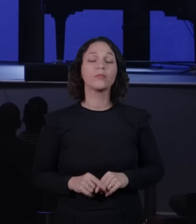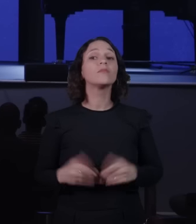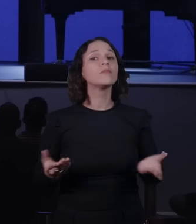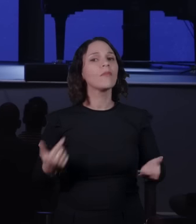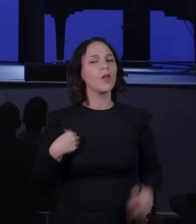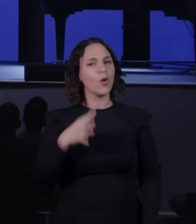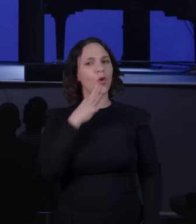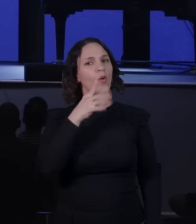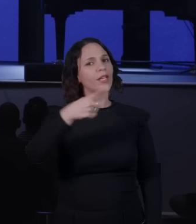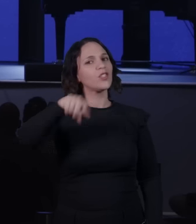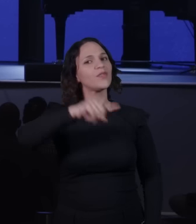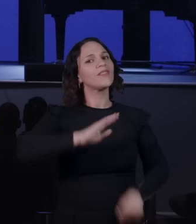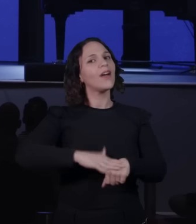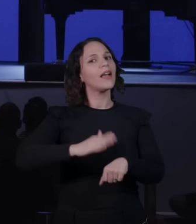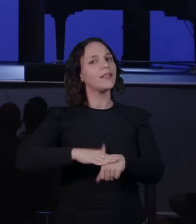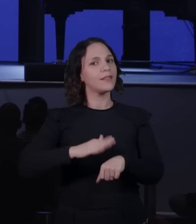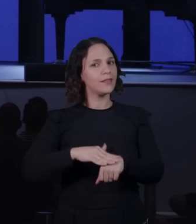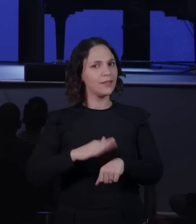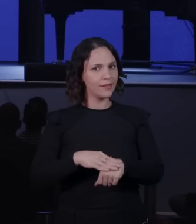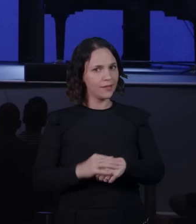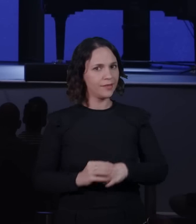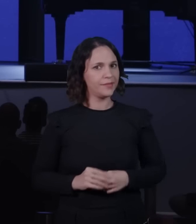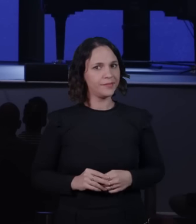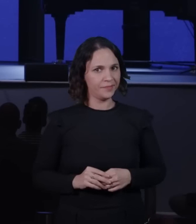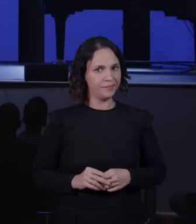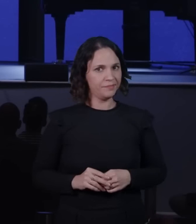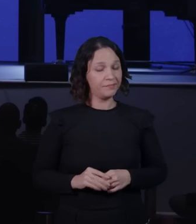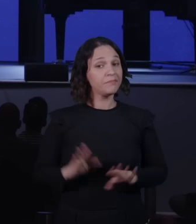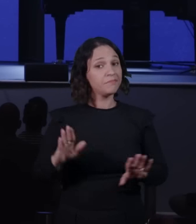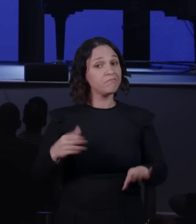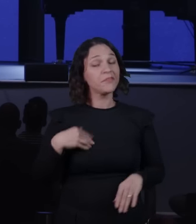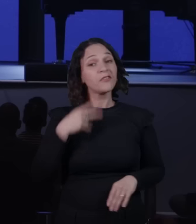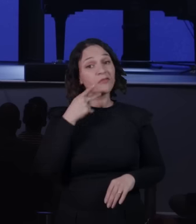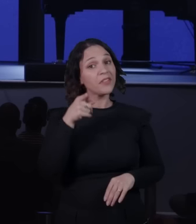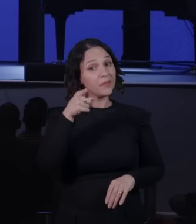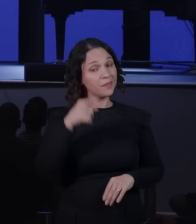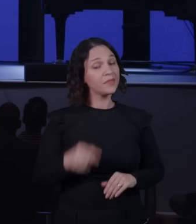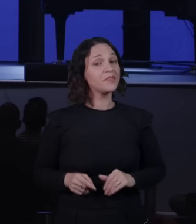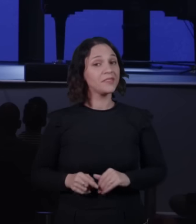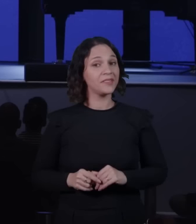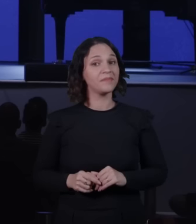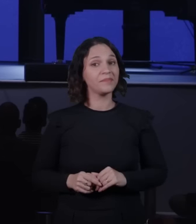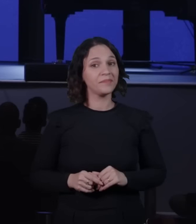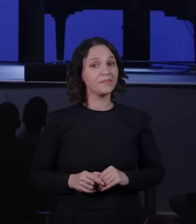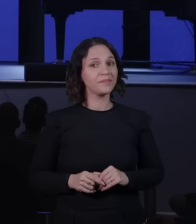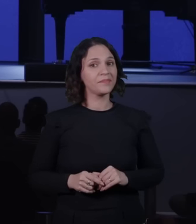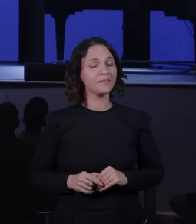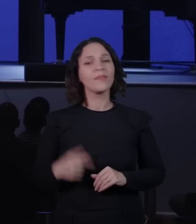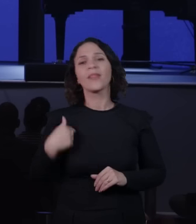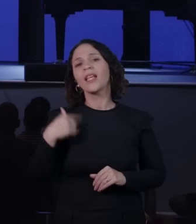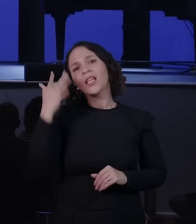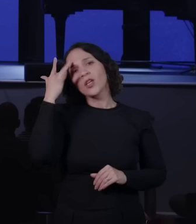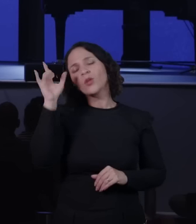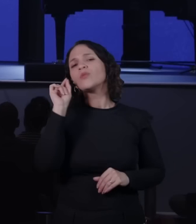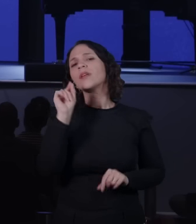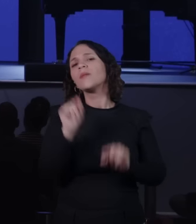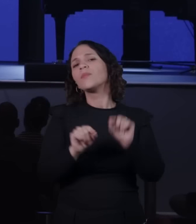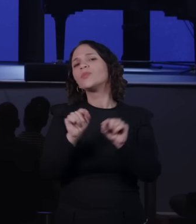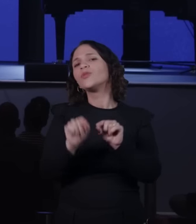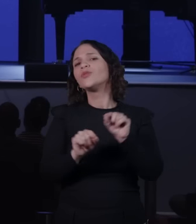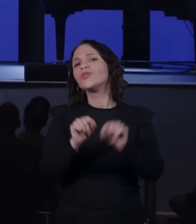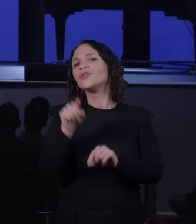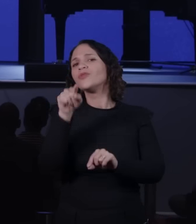as tuas obras. E aqui eu quero dizer para você, meu querido, eu não sei quais são os